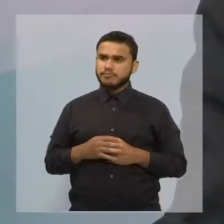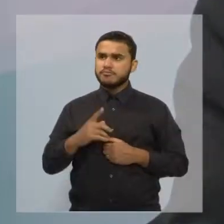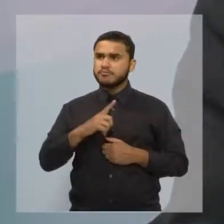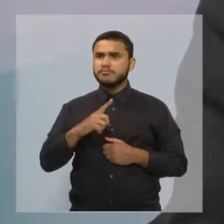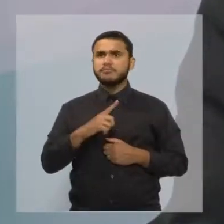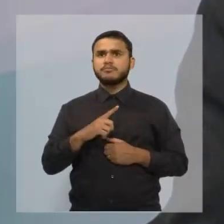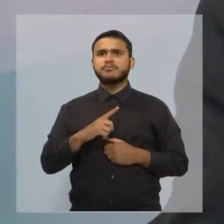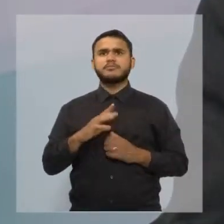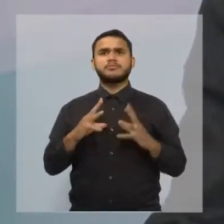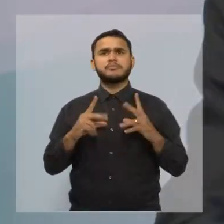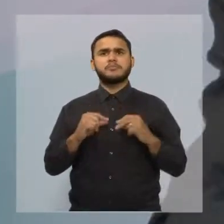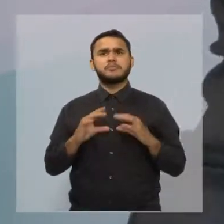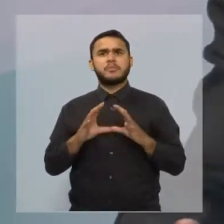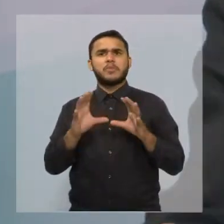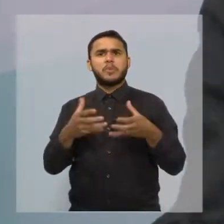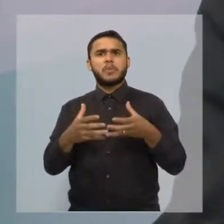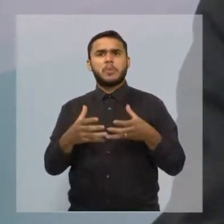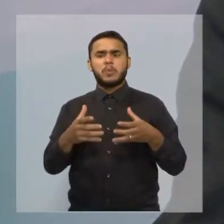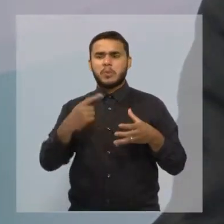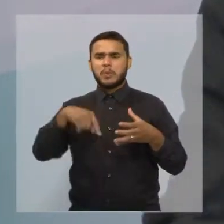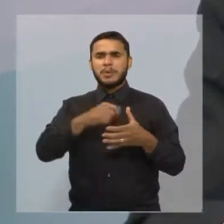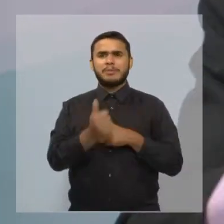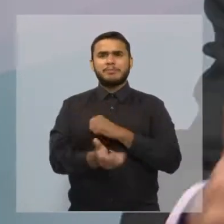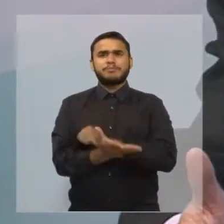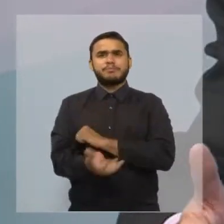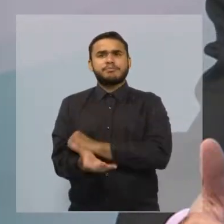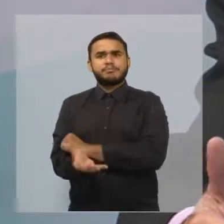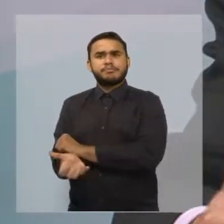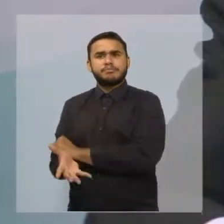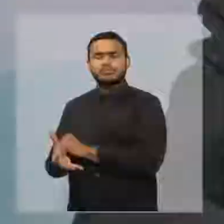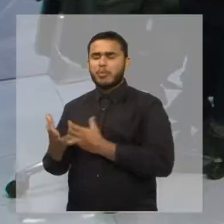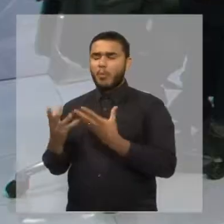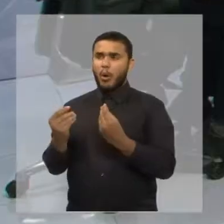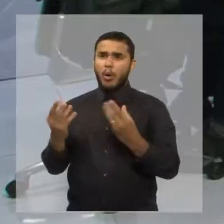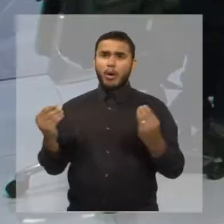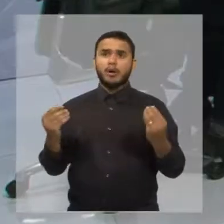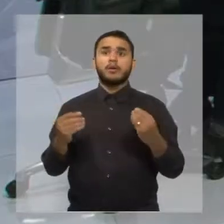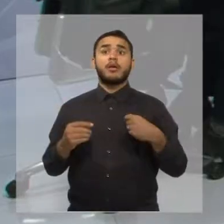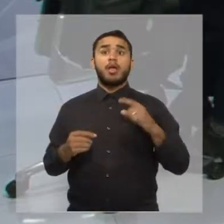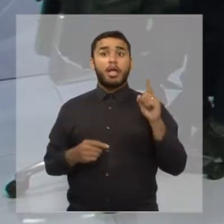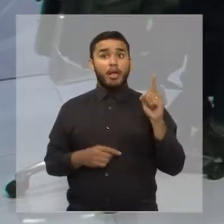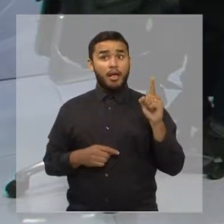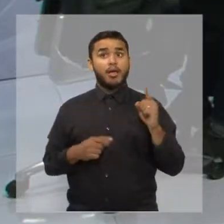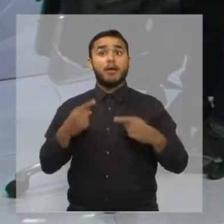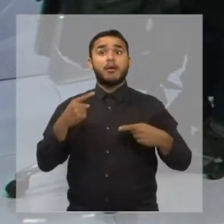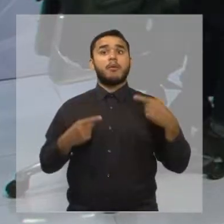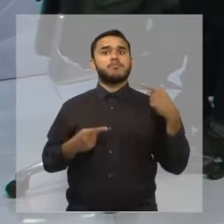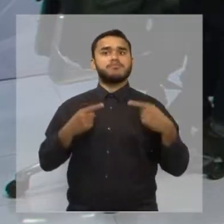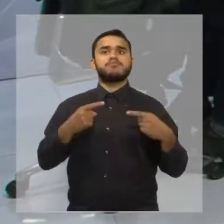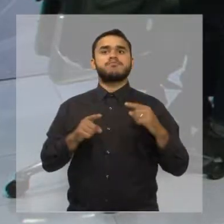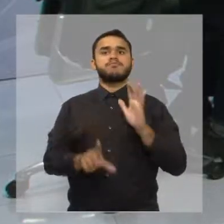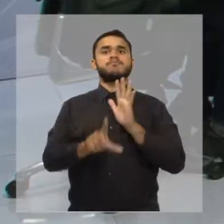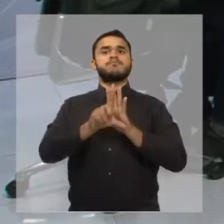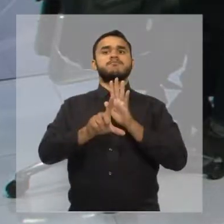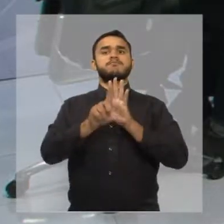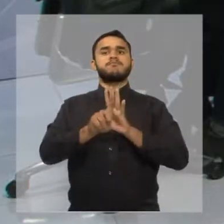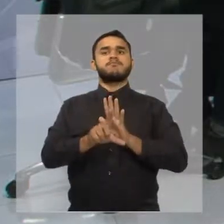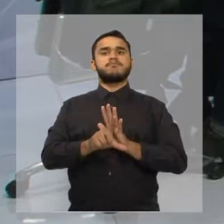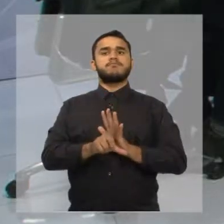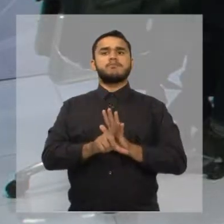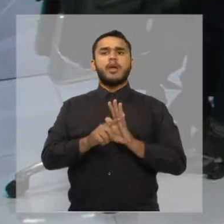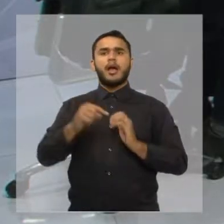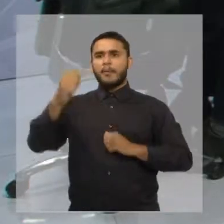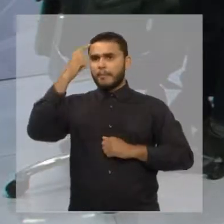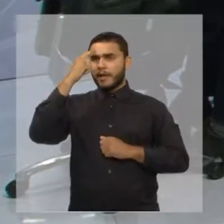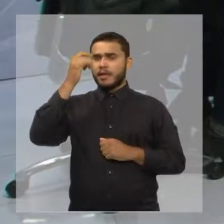verdadeira máfia de corrupção. Logo depois, a política começou a aprovar leis que reverteram